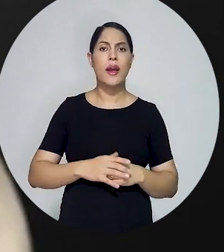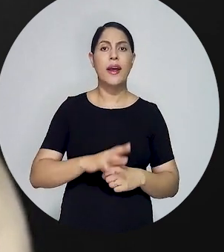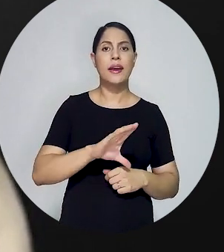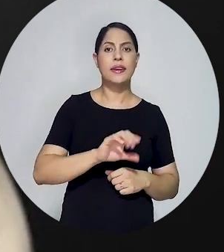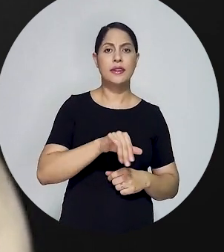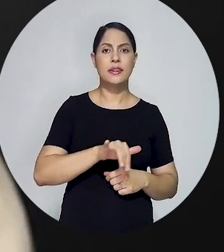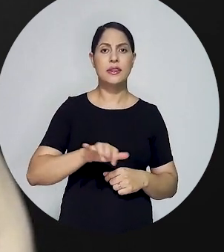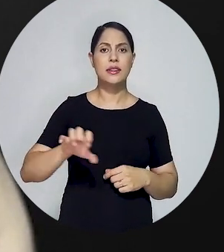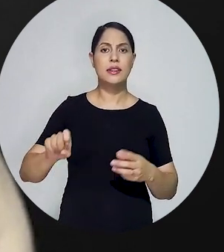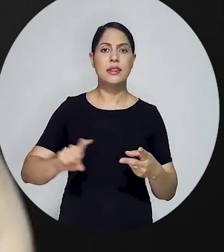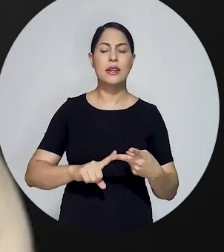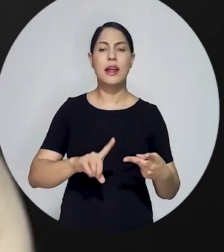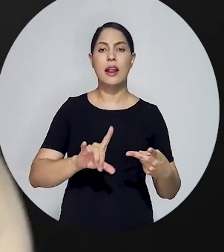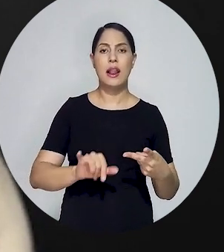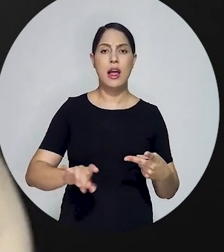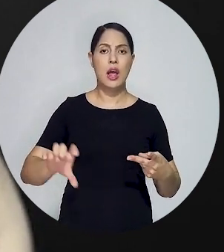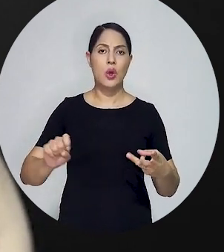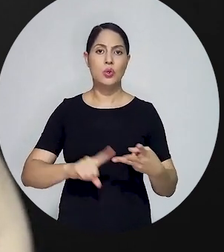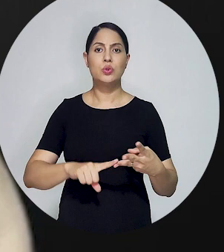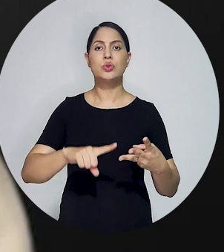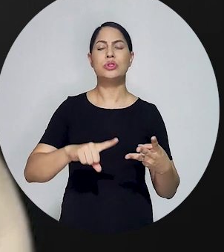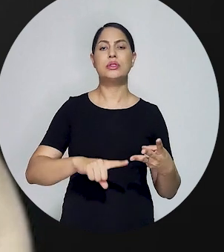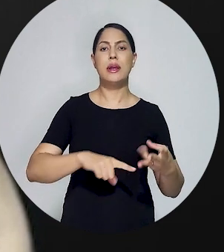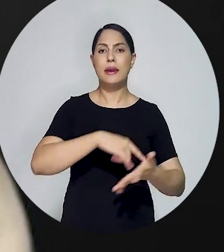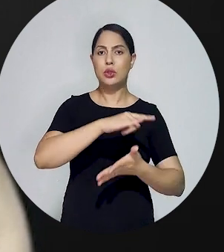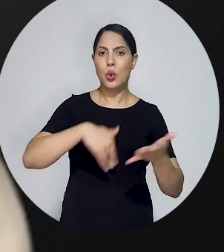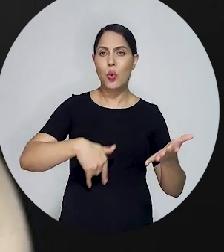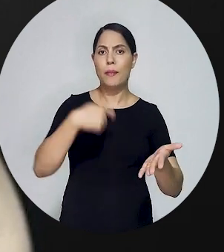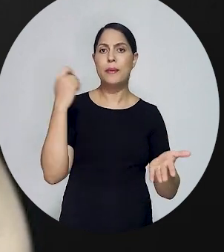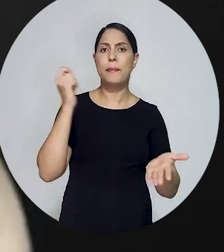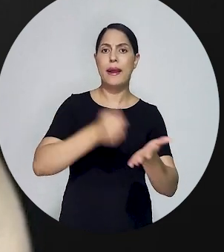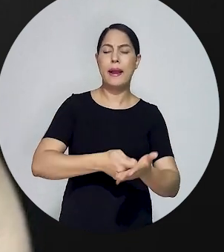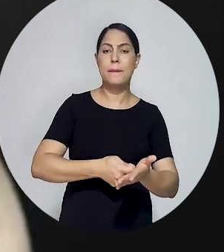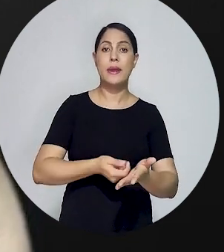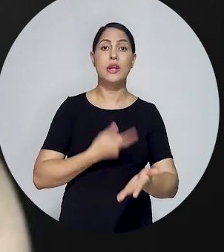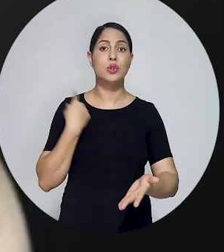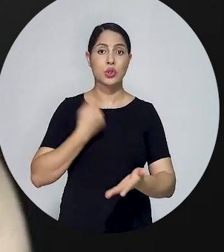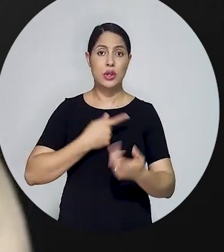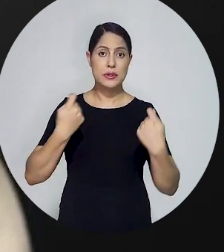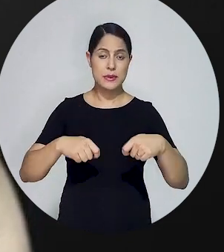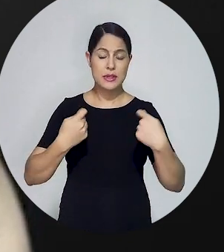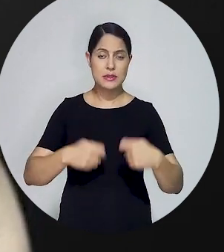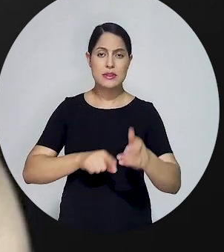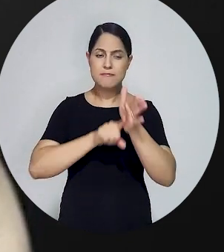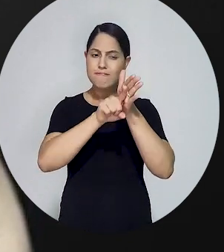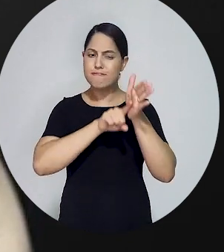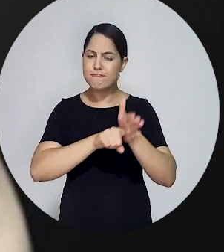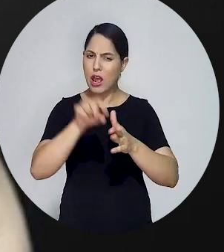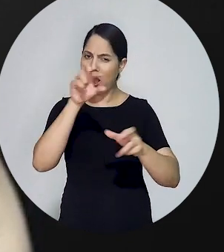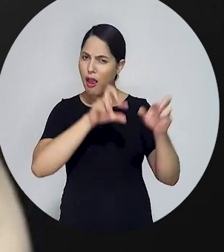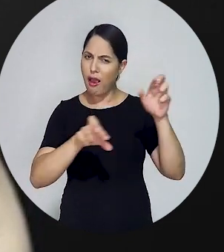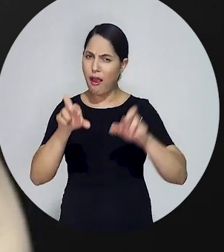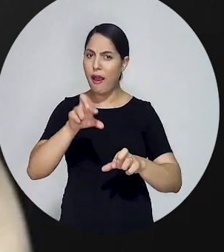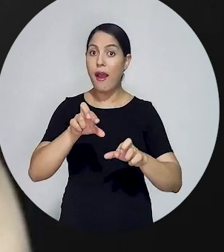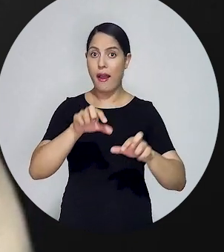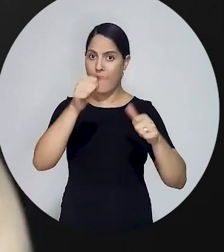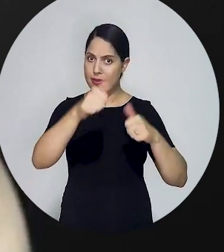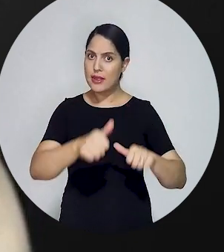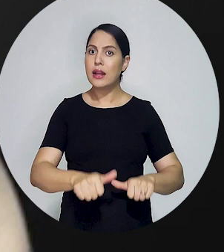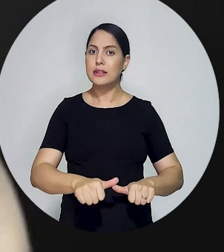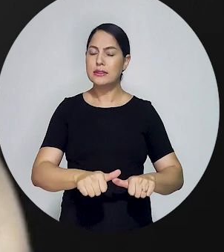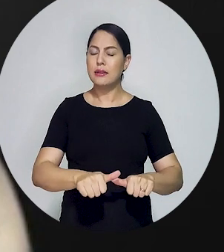ao CNIS, aos laudos, às informações de benefício, aos extratos de pagamento, para que isso possa ser utilizado